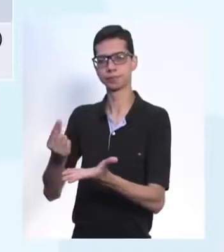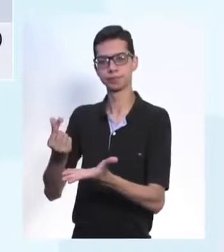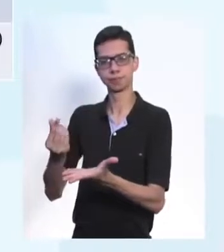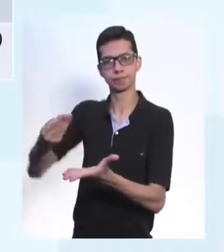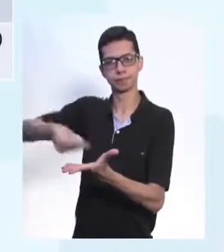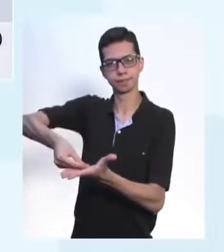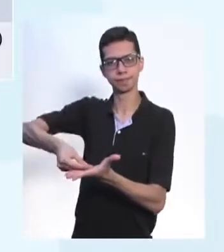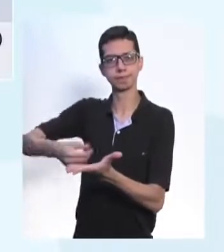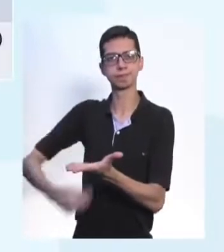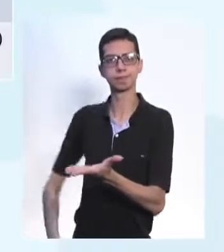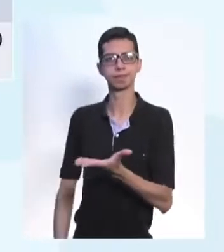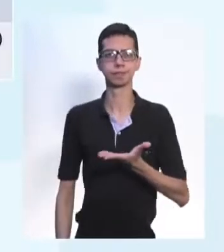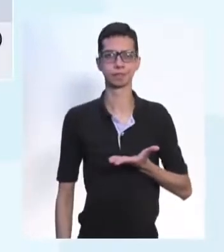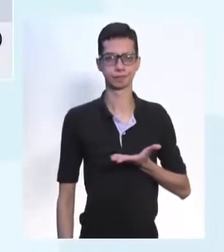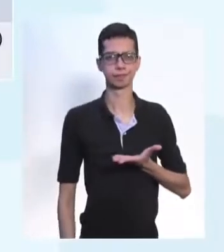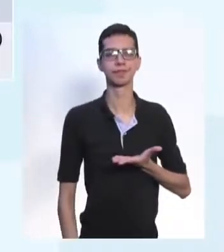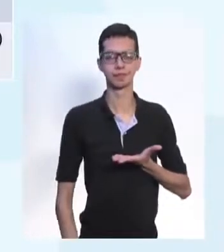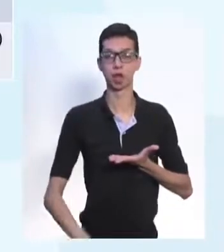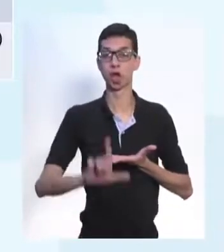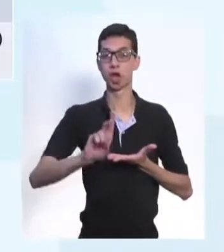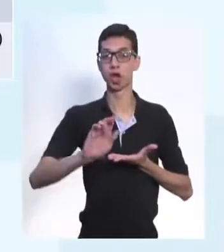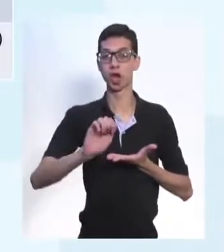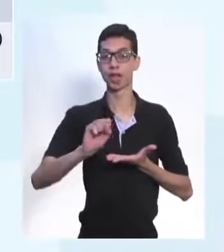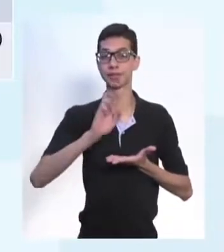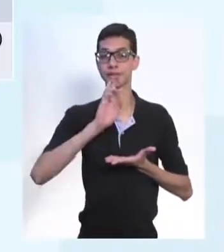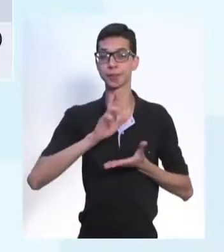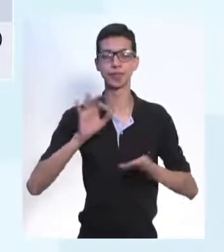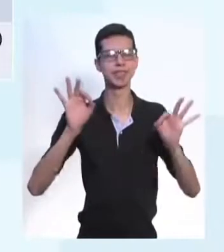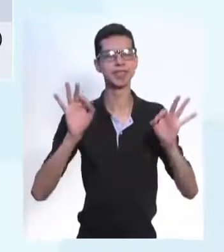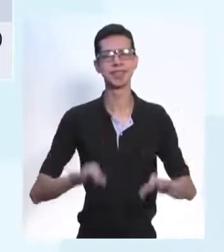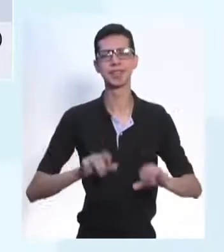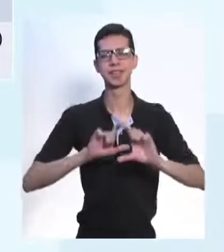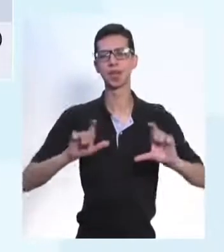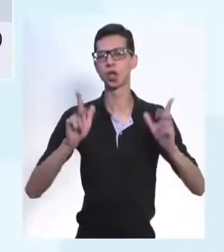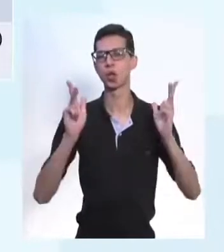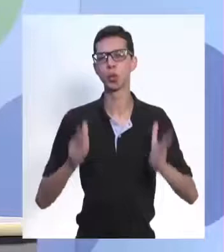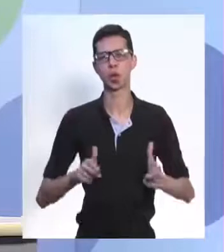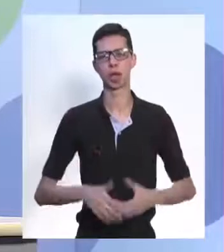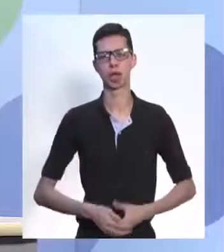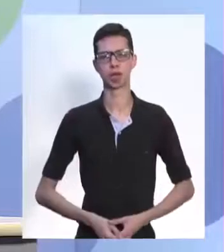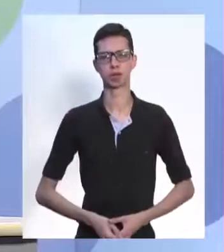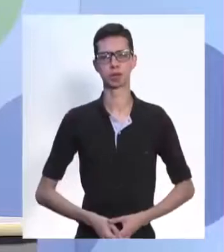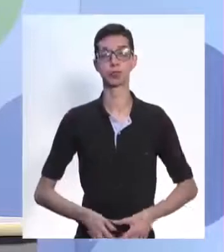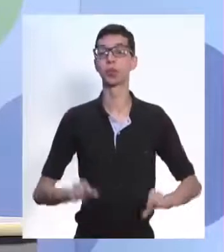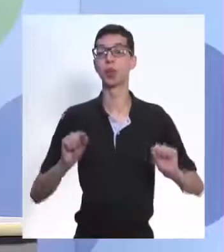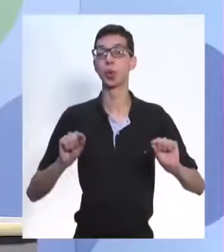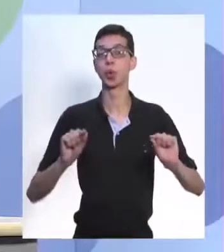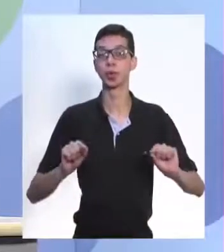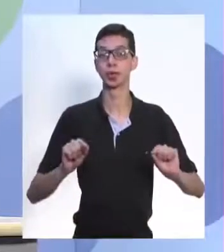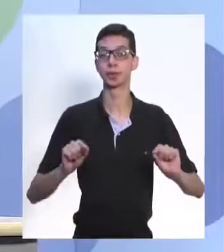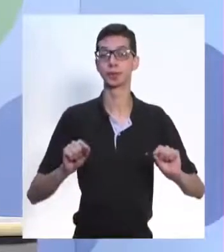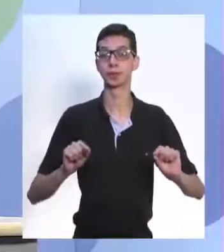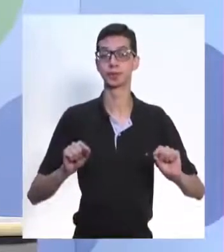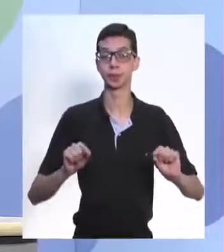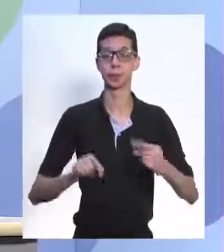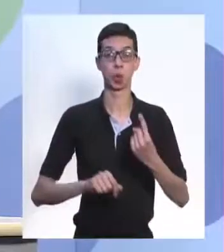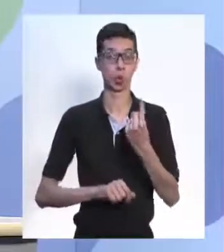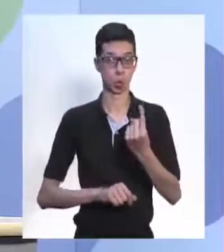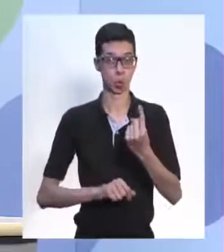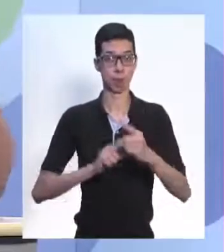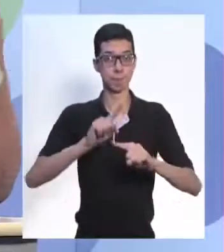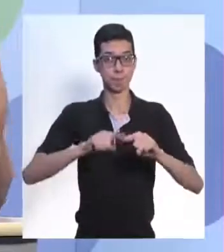desse jeitinho. Cadê? Até perdi ele agora. A relação é que cada um